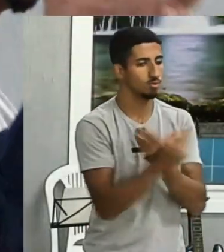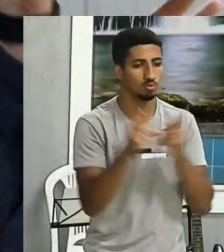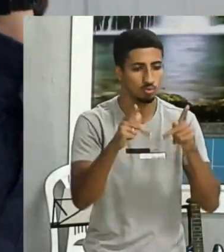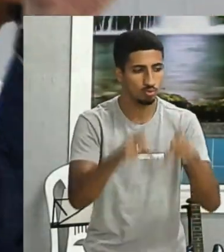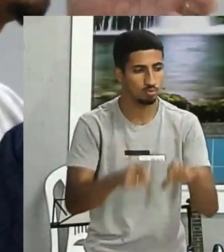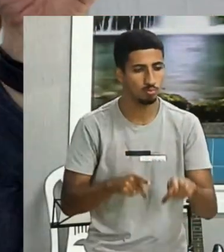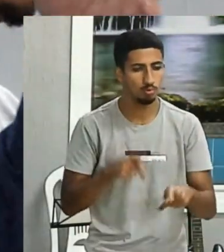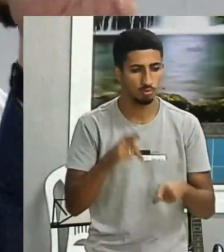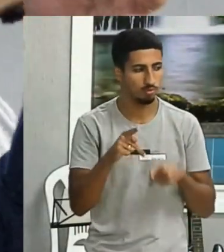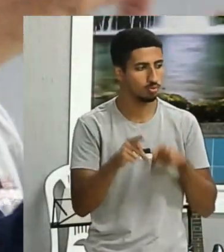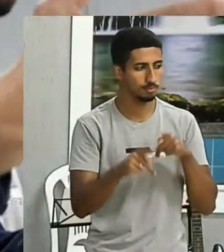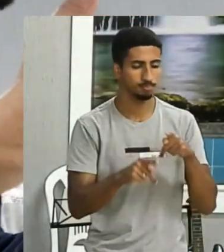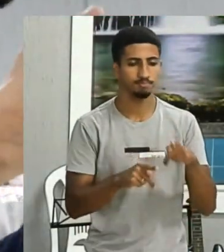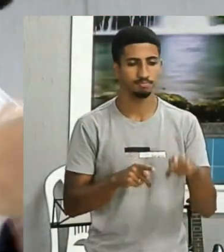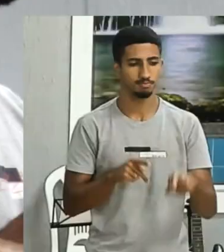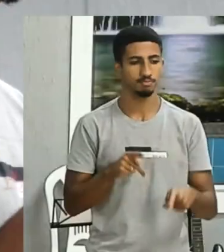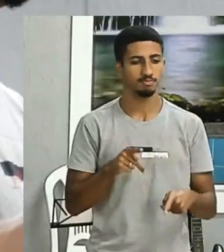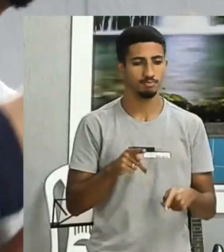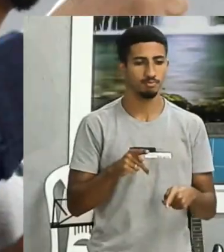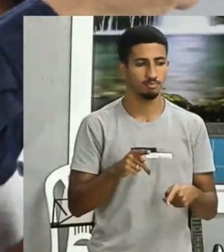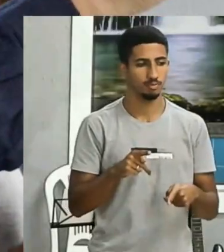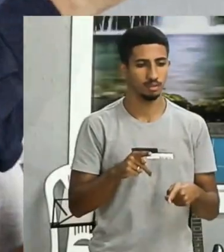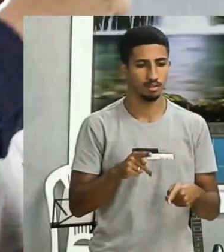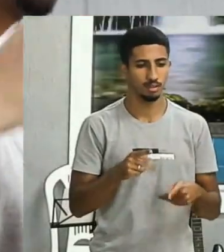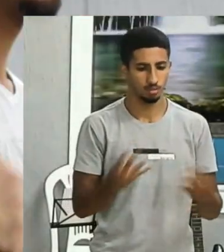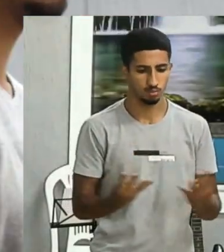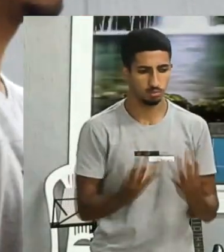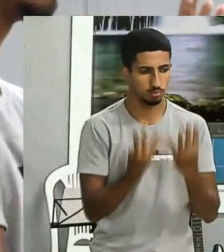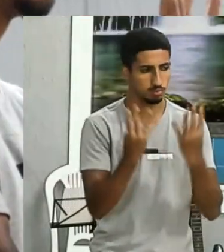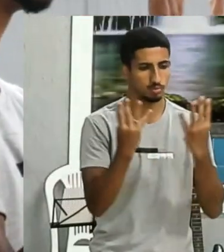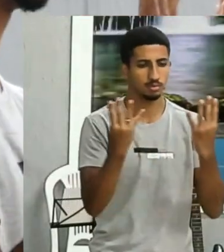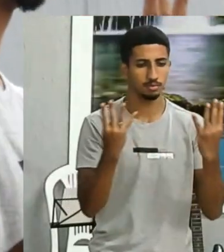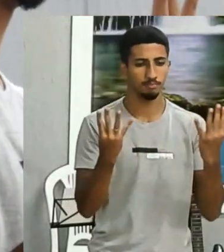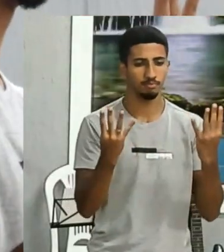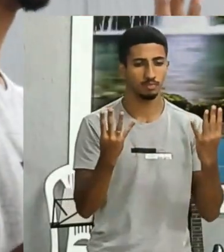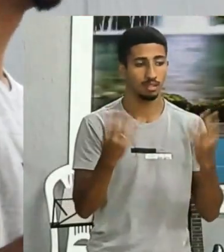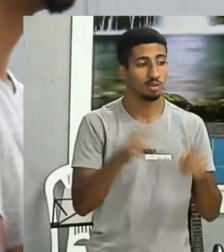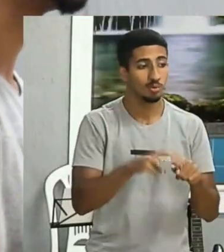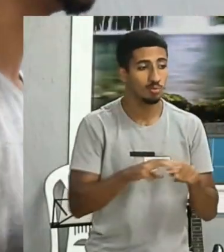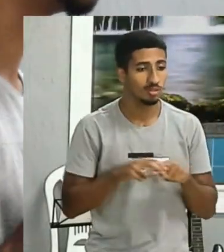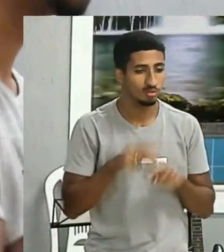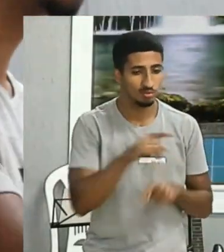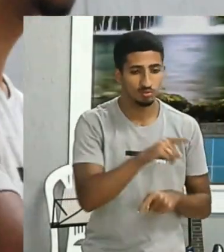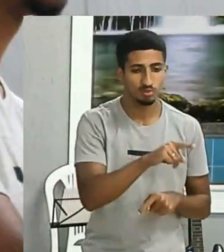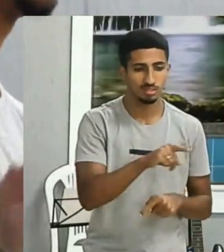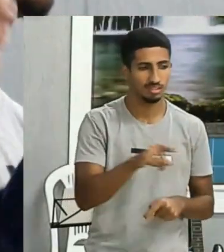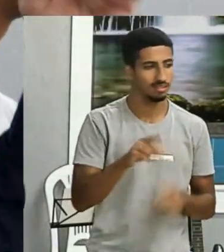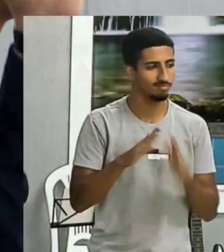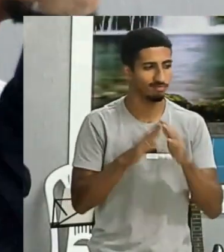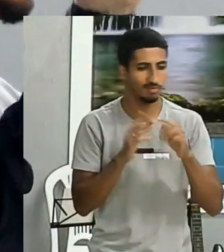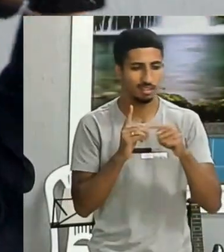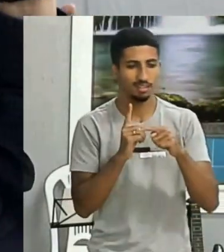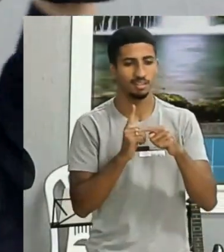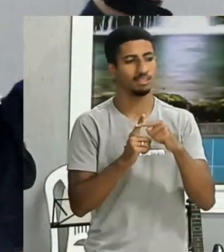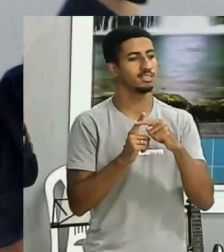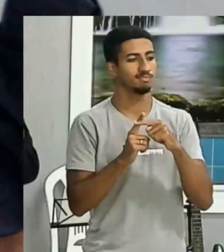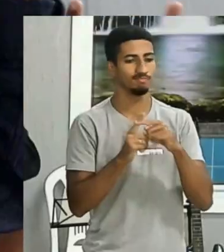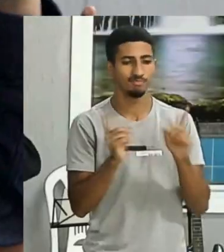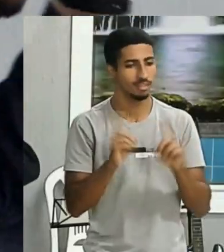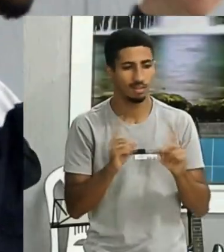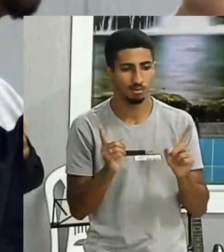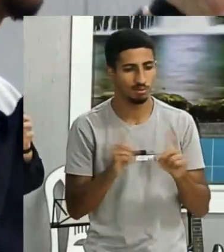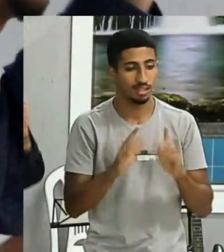igreja é ajuntamento. Por isso que você não é igreja. Não acredite